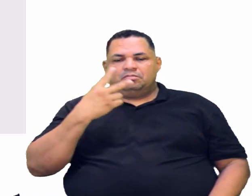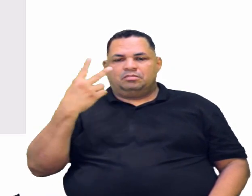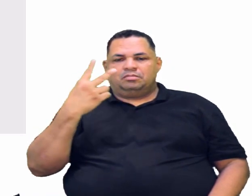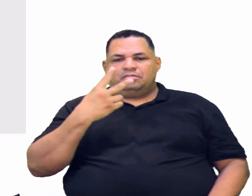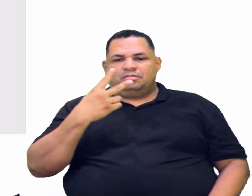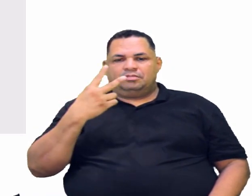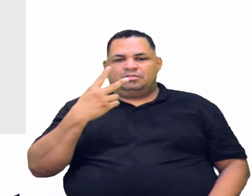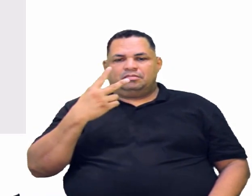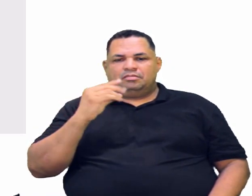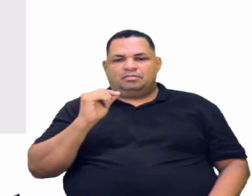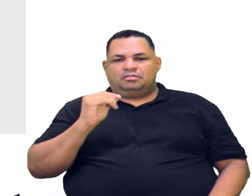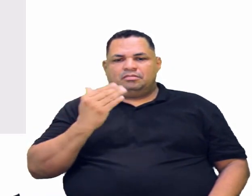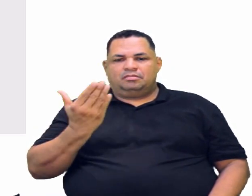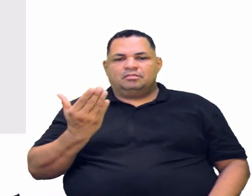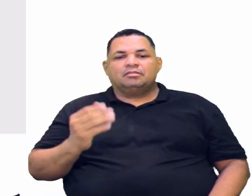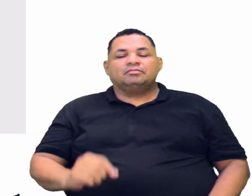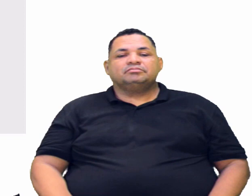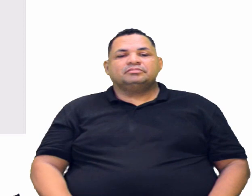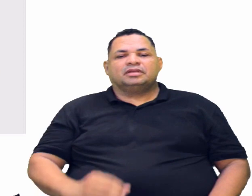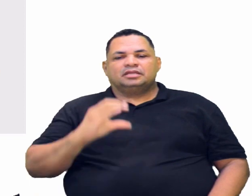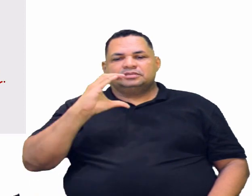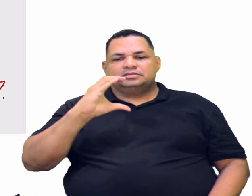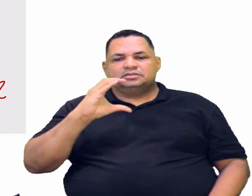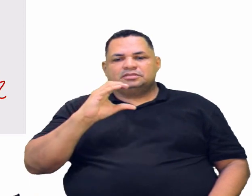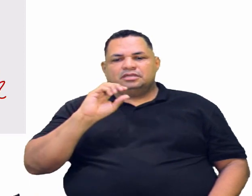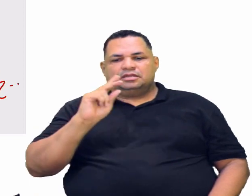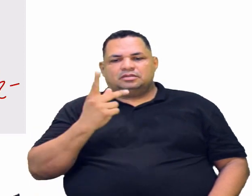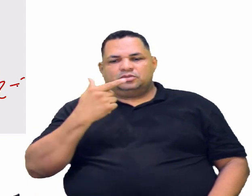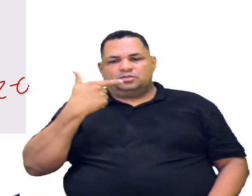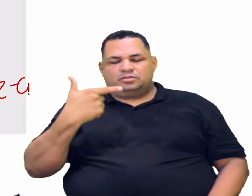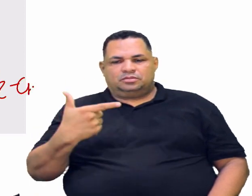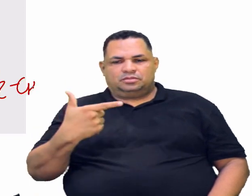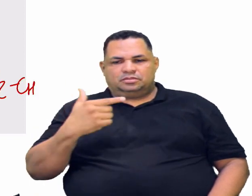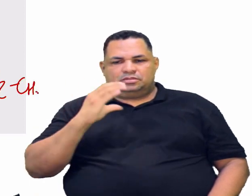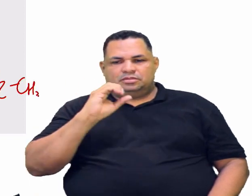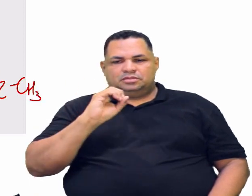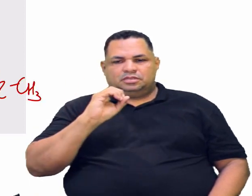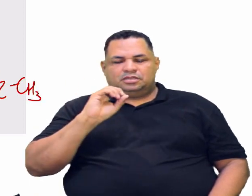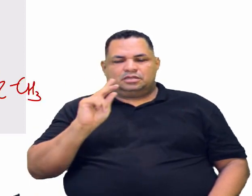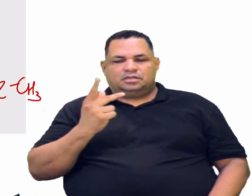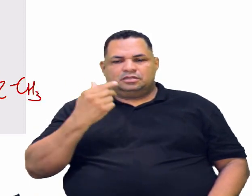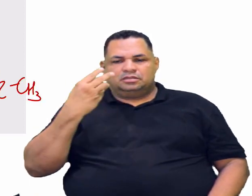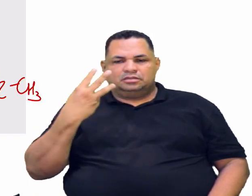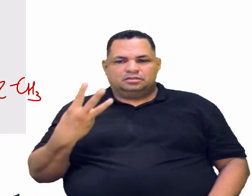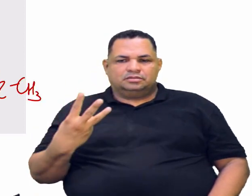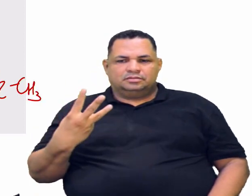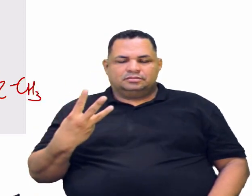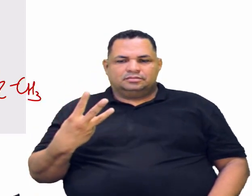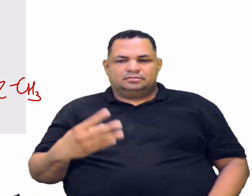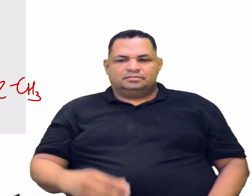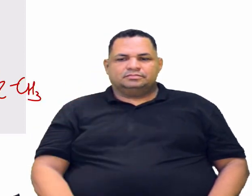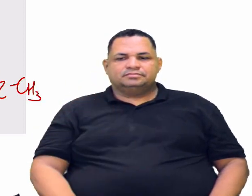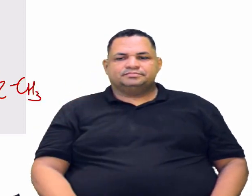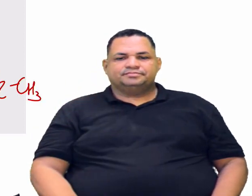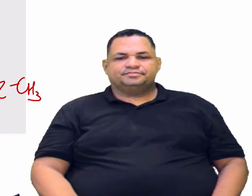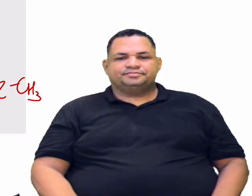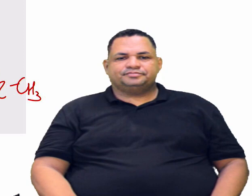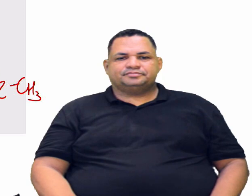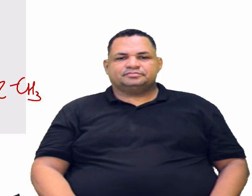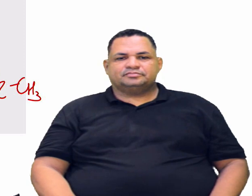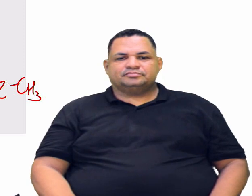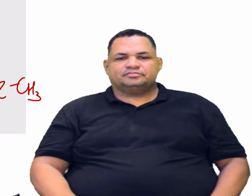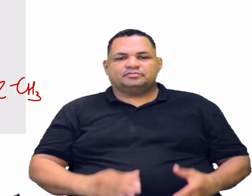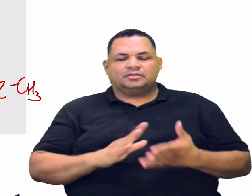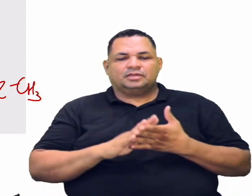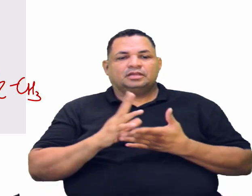O, agora vamos aqui para baixo, ó, CH2, CH3, para não pegar muito em cima do sâmio, CH3. Isso